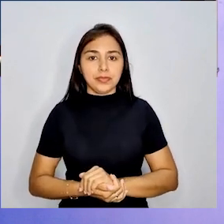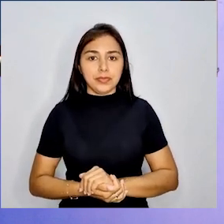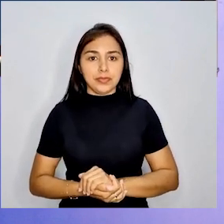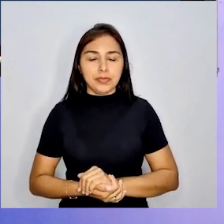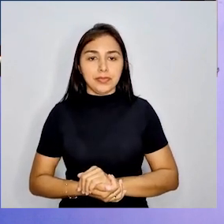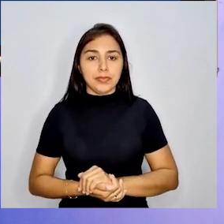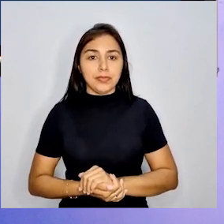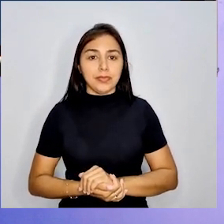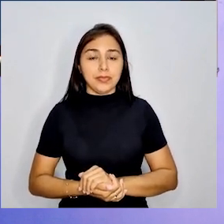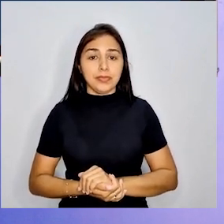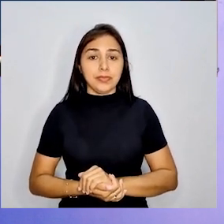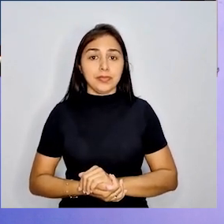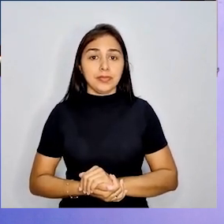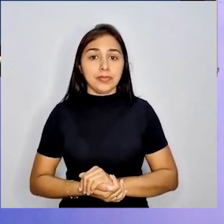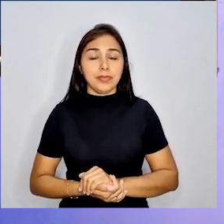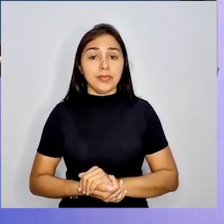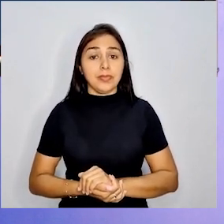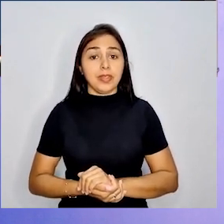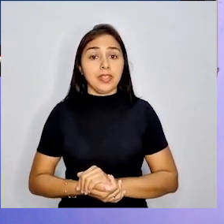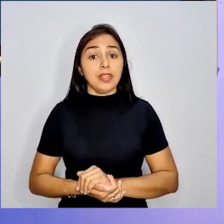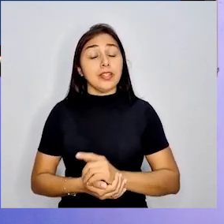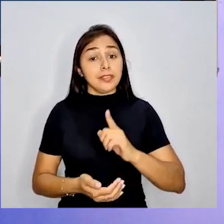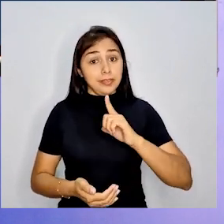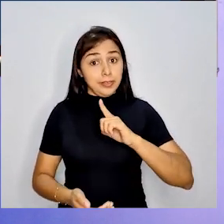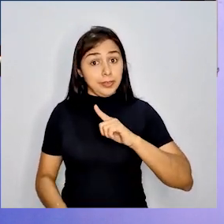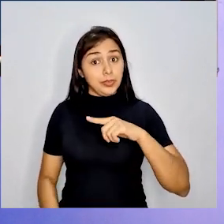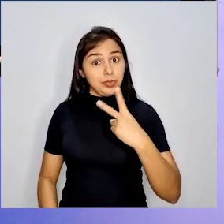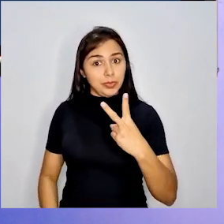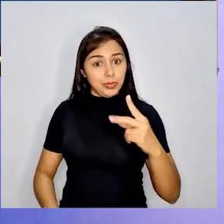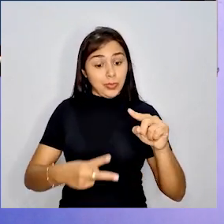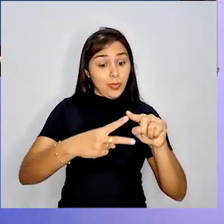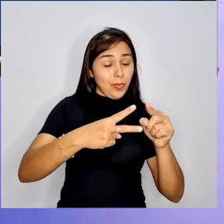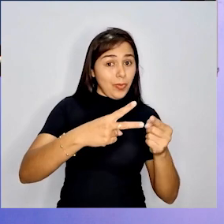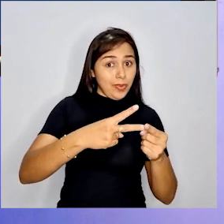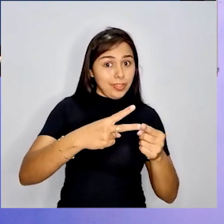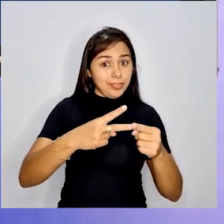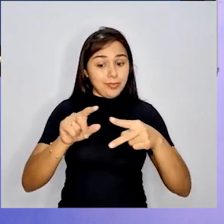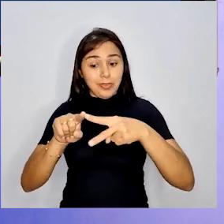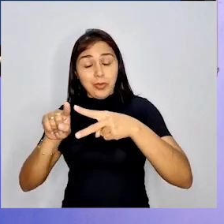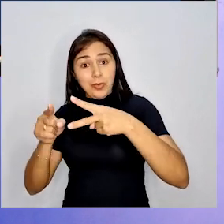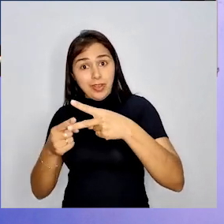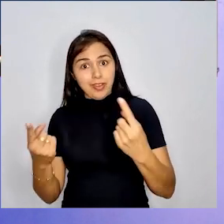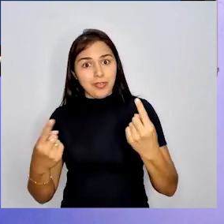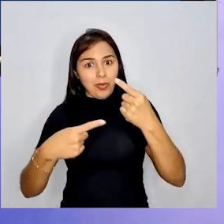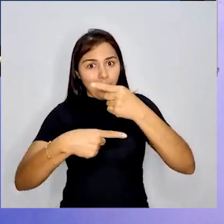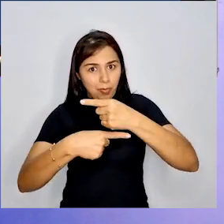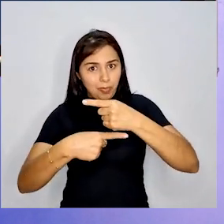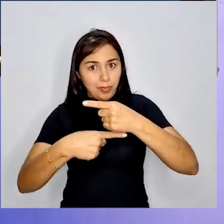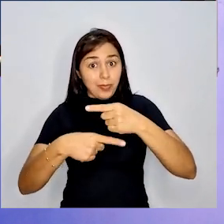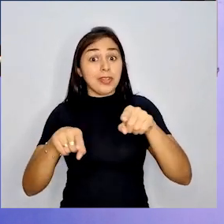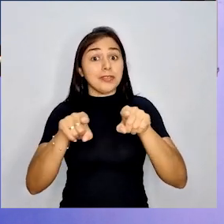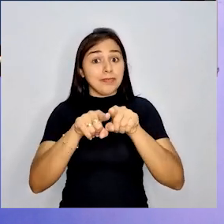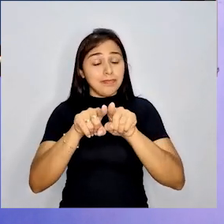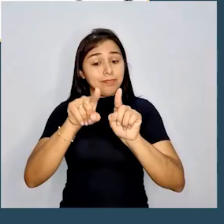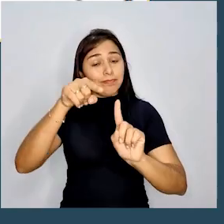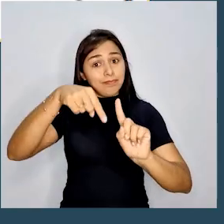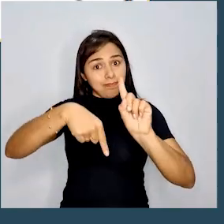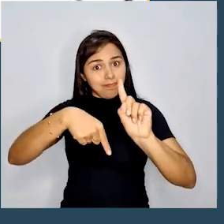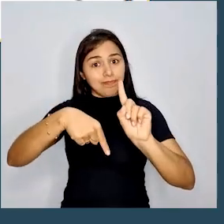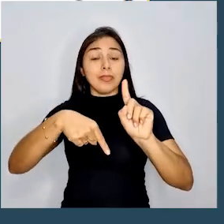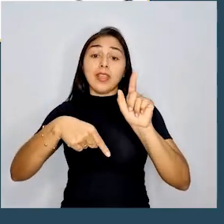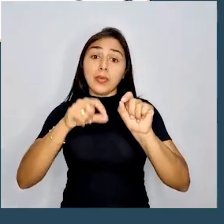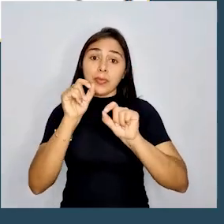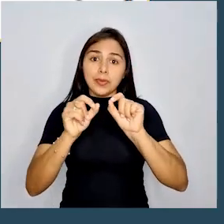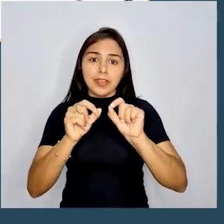E ângulos opostos pelo vértice, Dois ângulos opostos pelo vértice são congruentes, ou seja, têm a mesma medida.